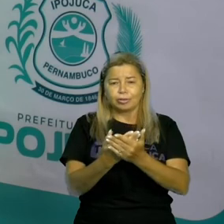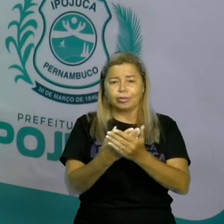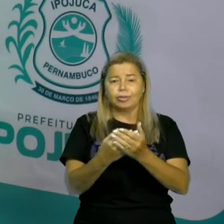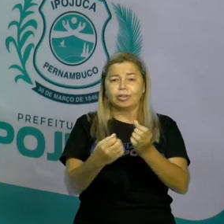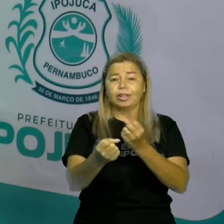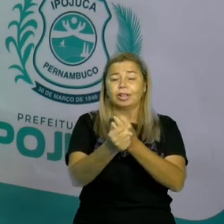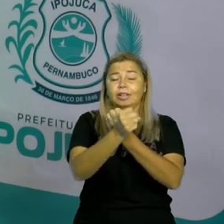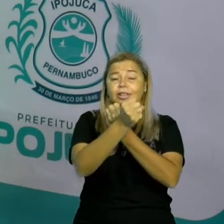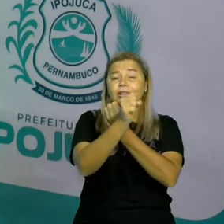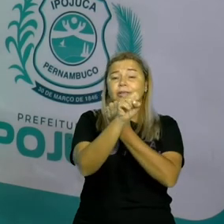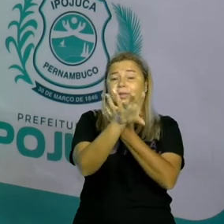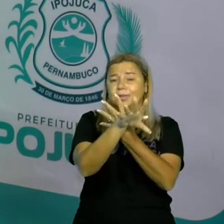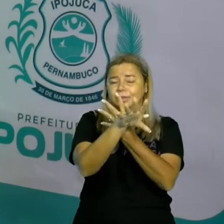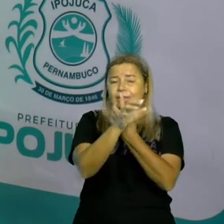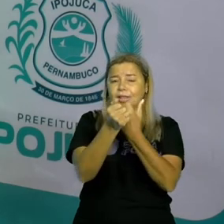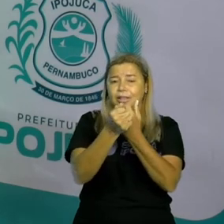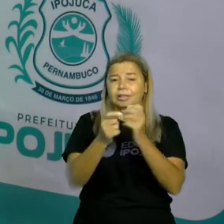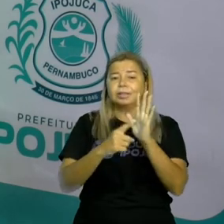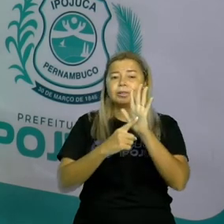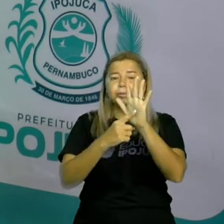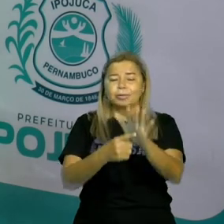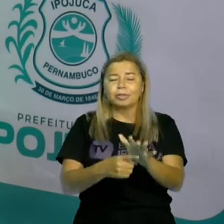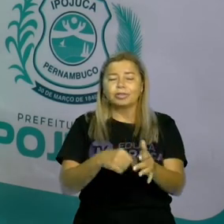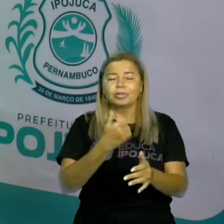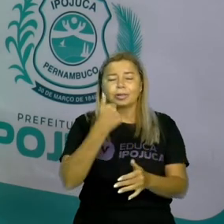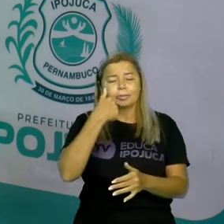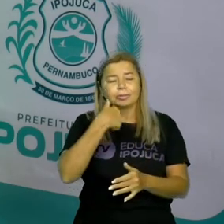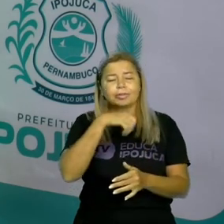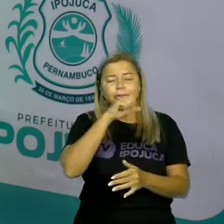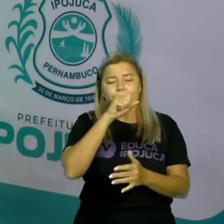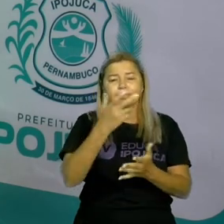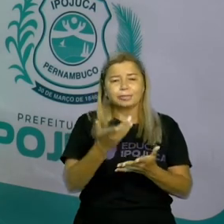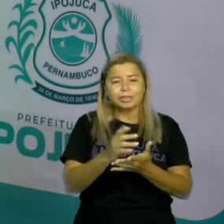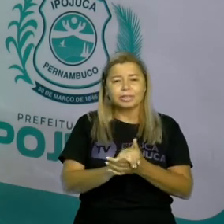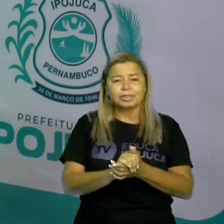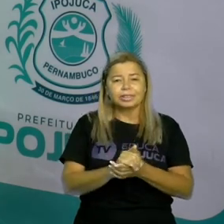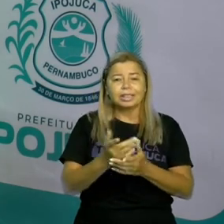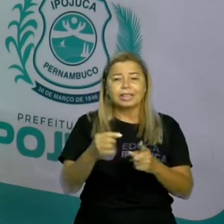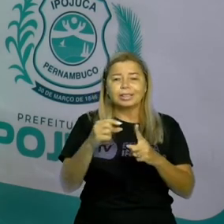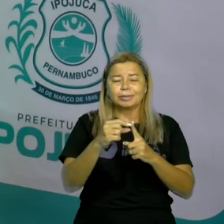e mostra também para sua mamãe, tá certo? As palavras que você aprendeu na